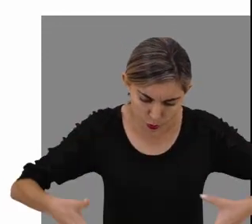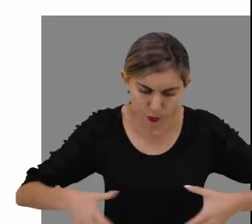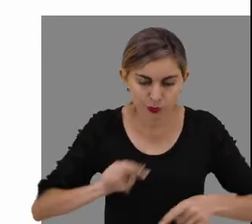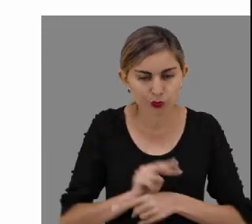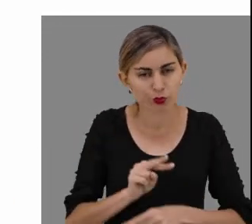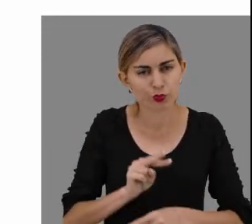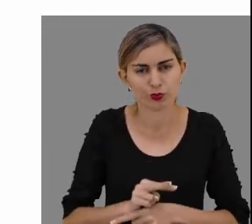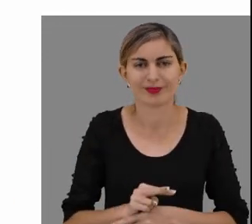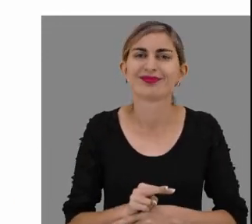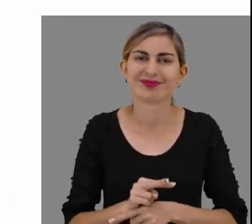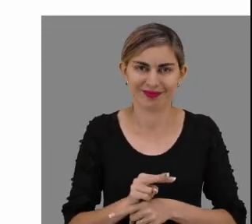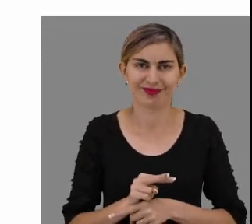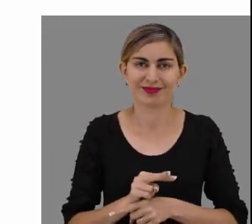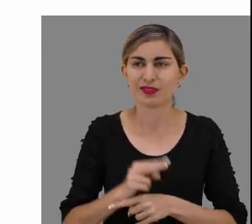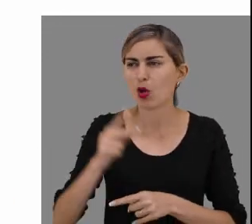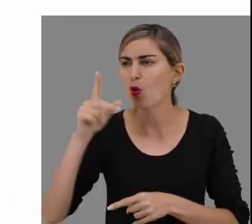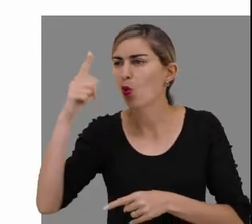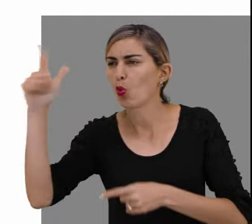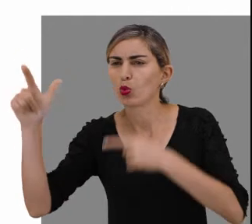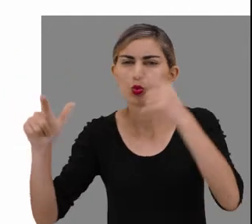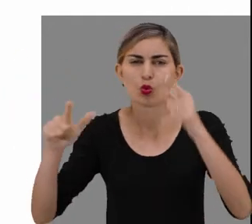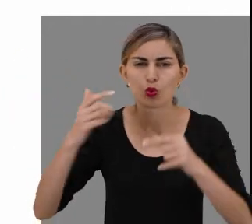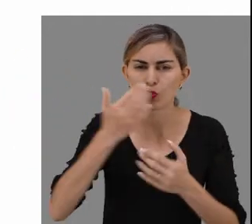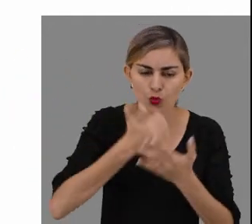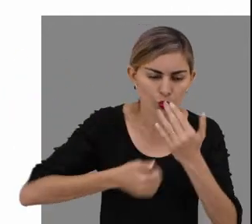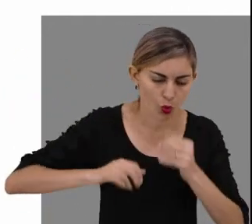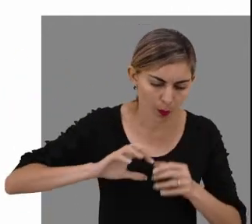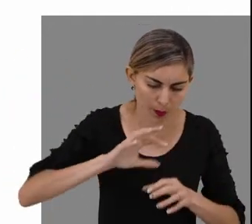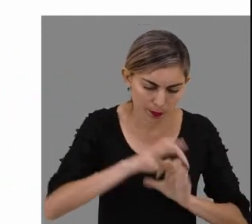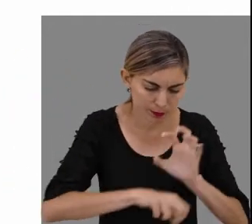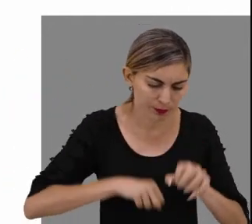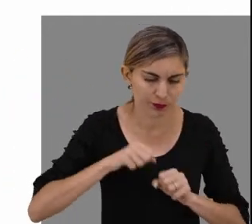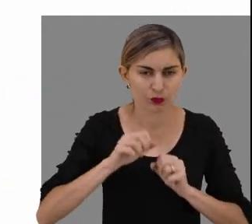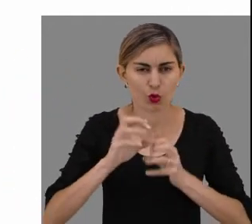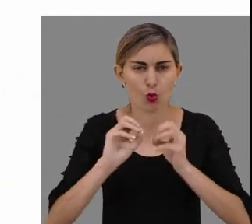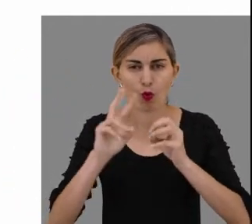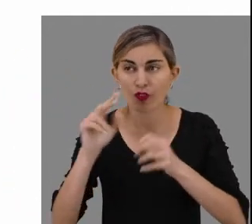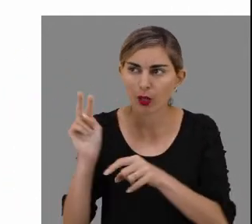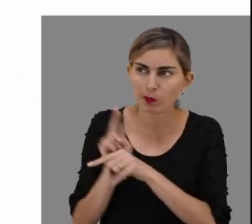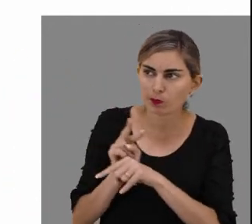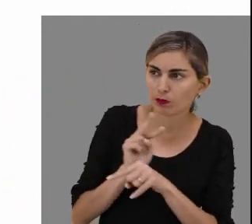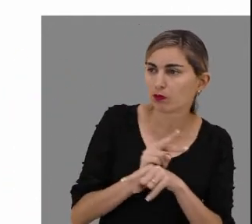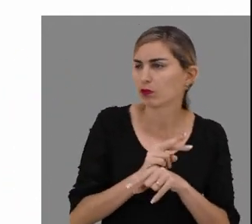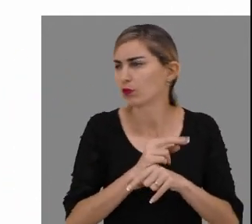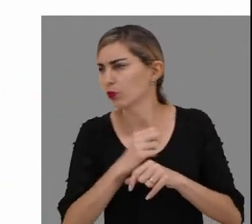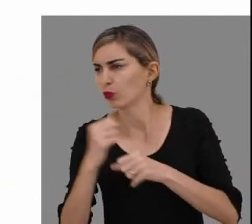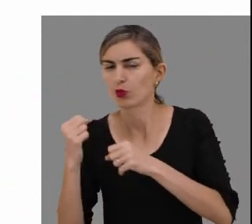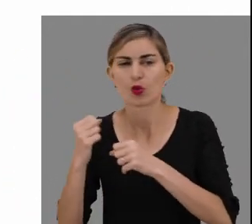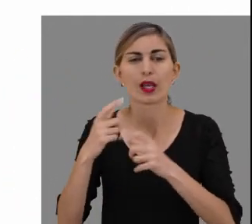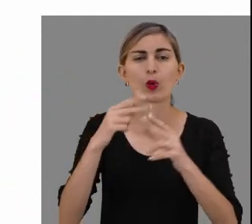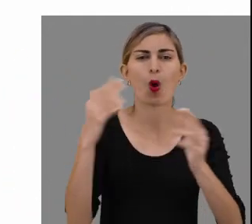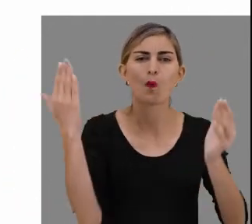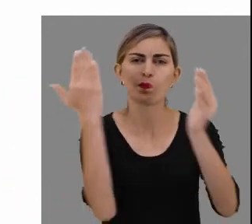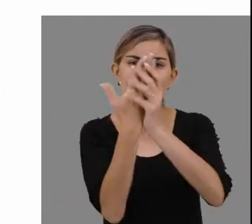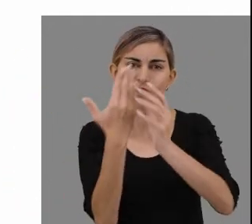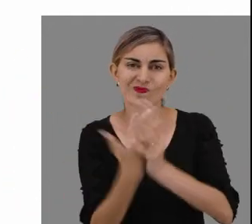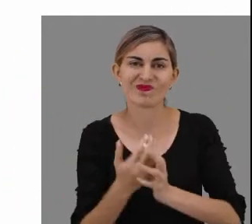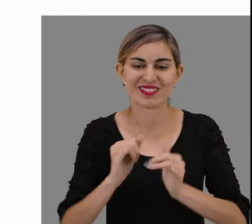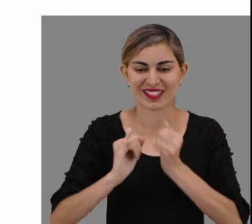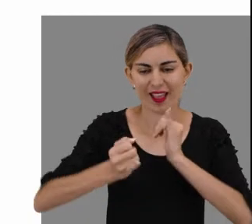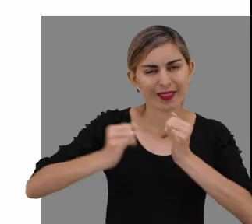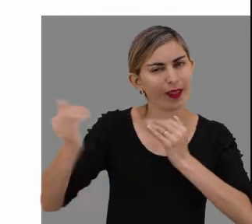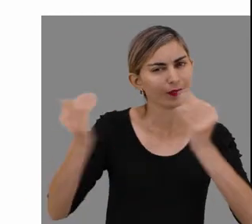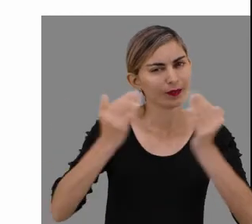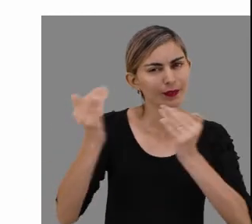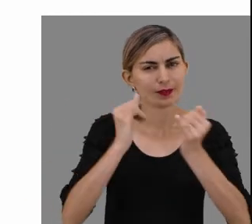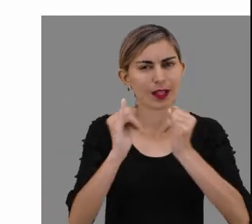protegendo de qualquer interferência ou predador externo os seus ovos. Da mesma forma como num banco de dados ou numa